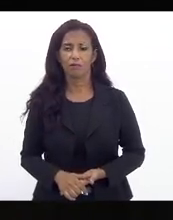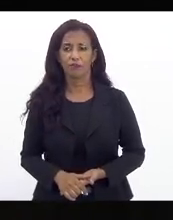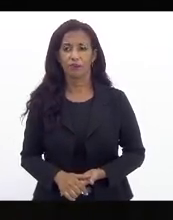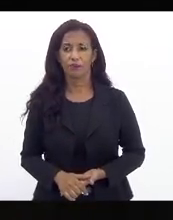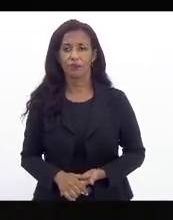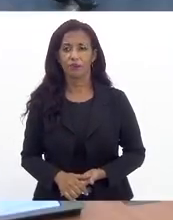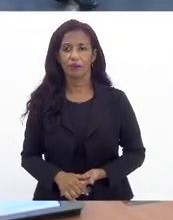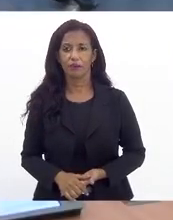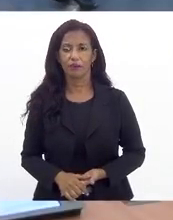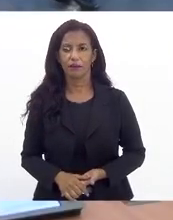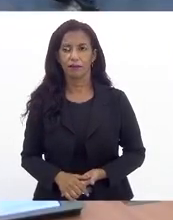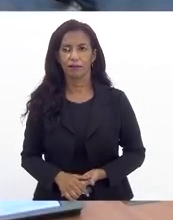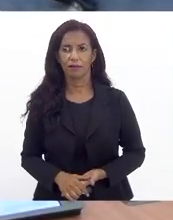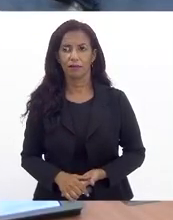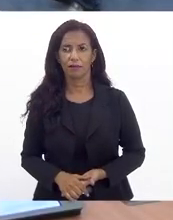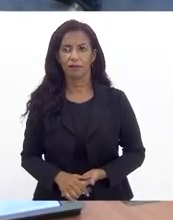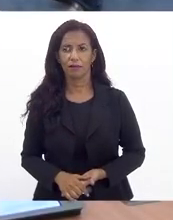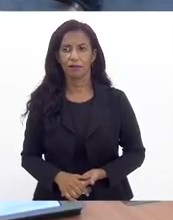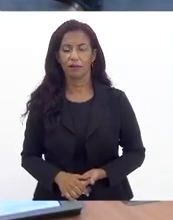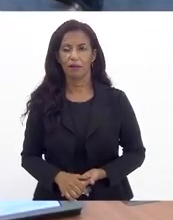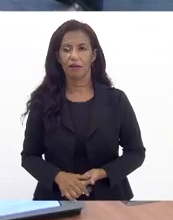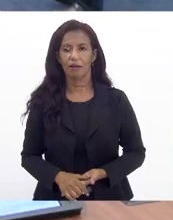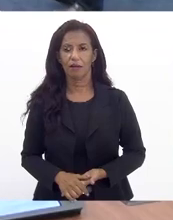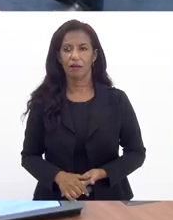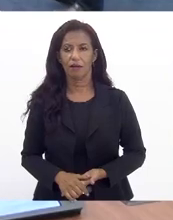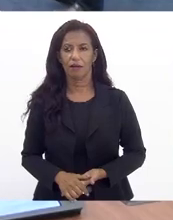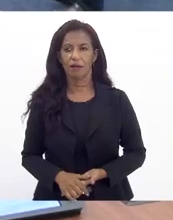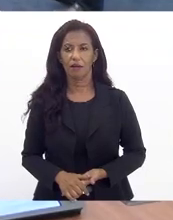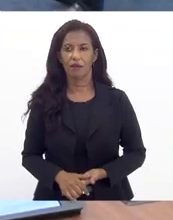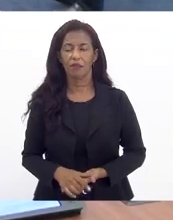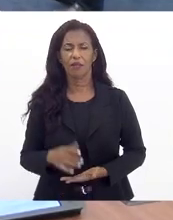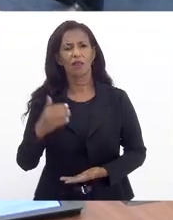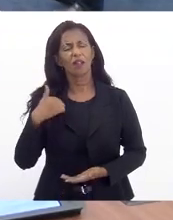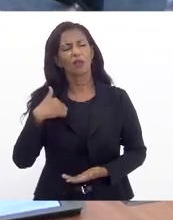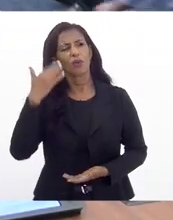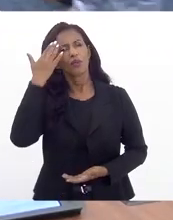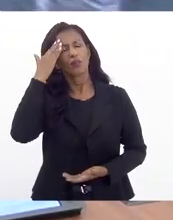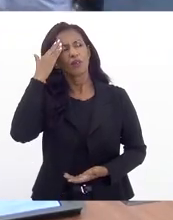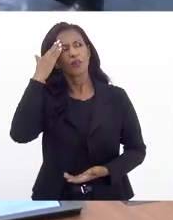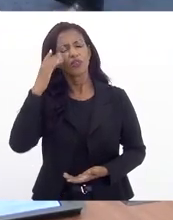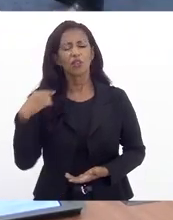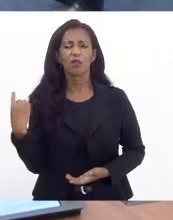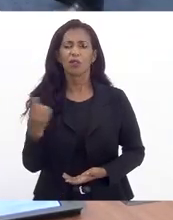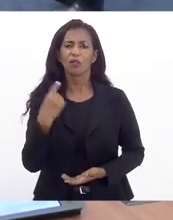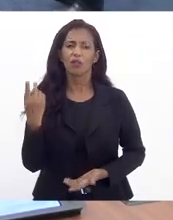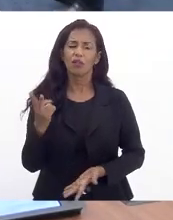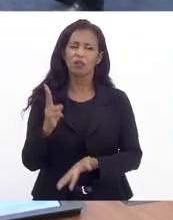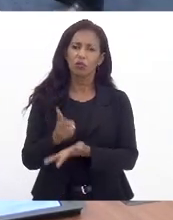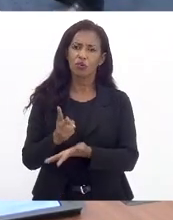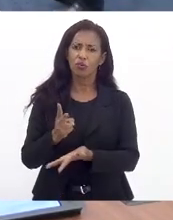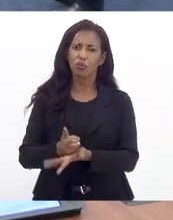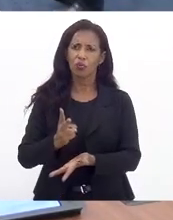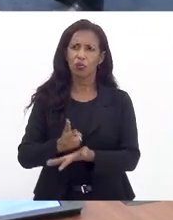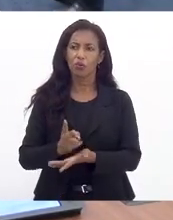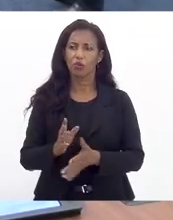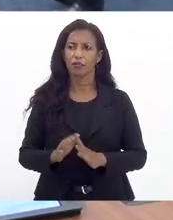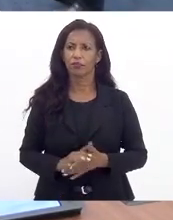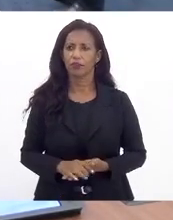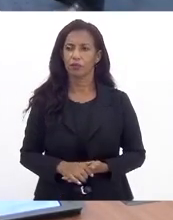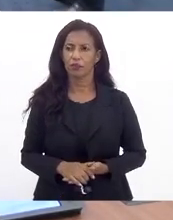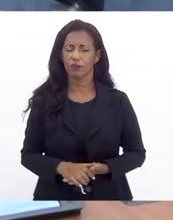Mas é isso que claro entendi Que nós iríamos manter Como a... Não,